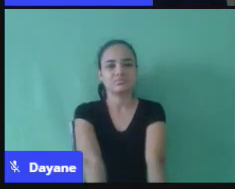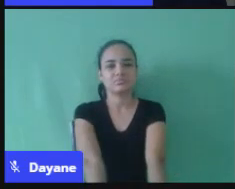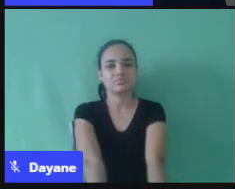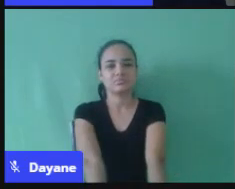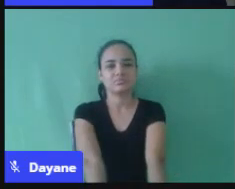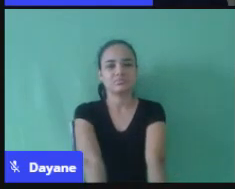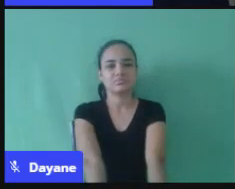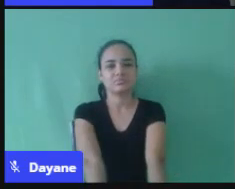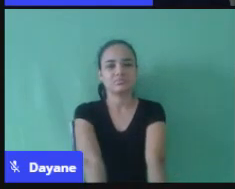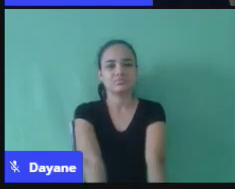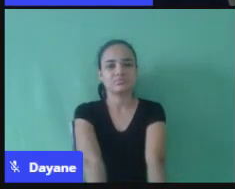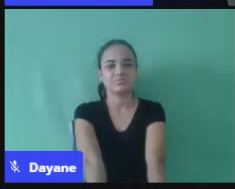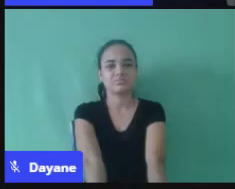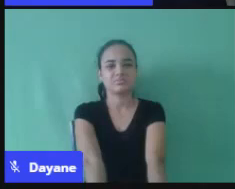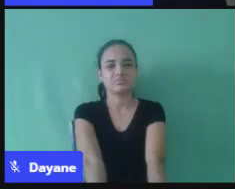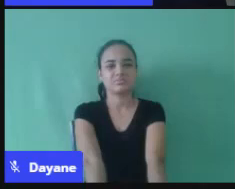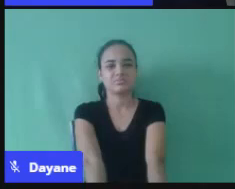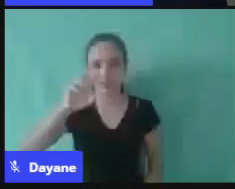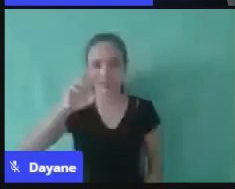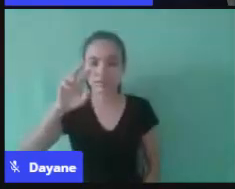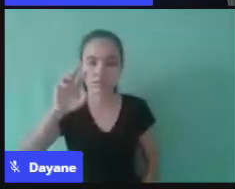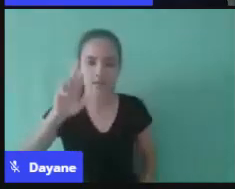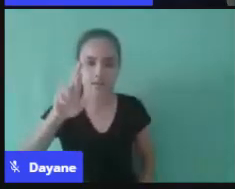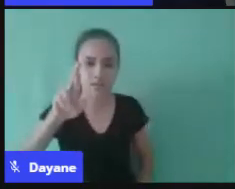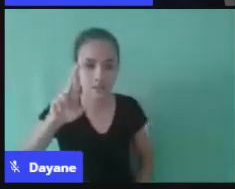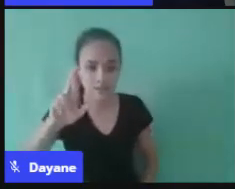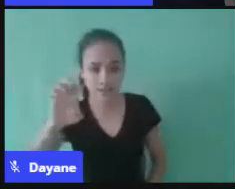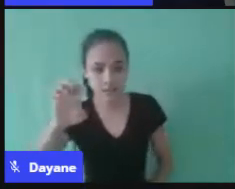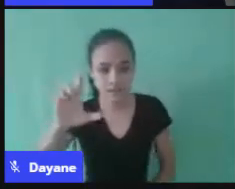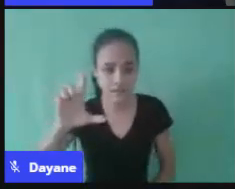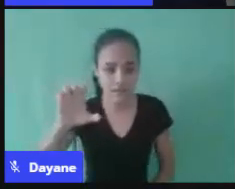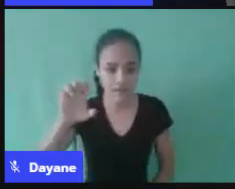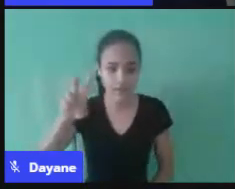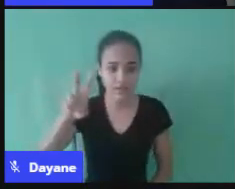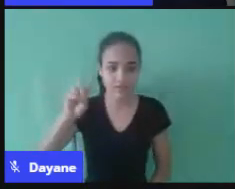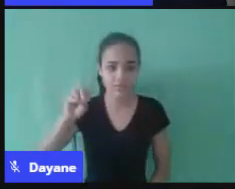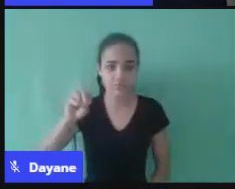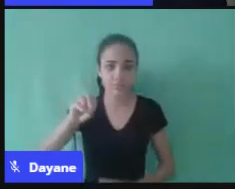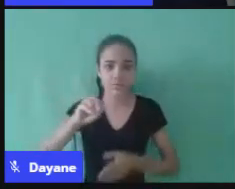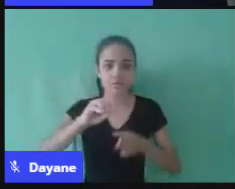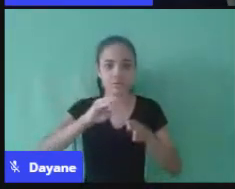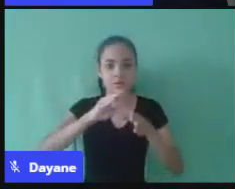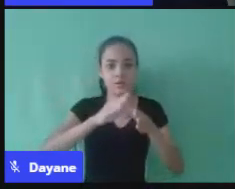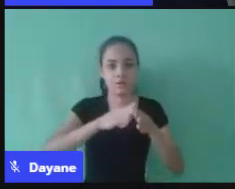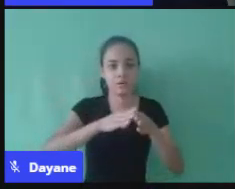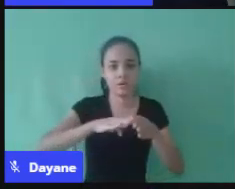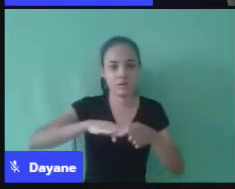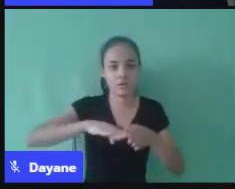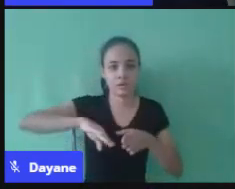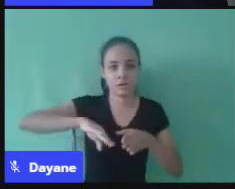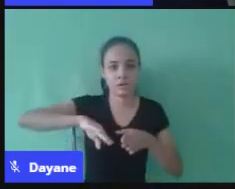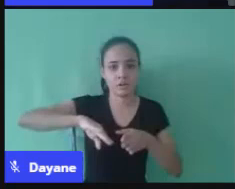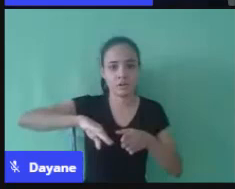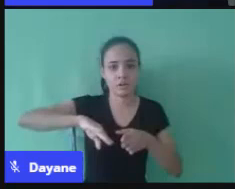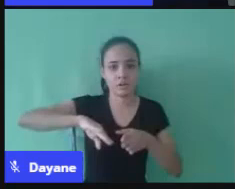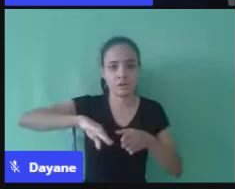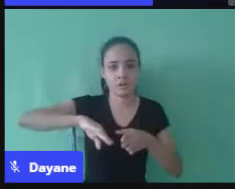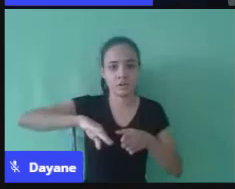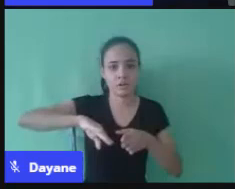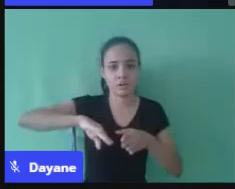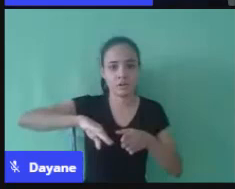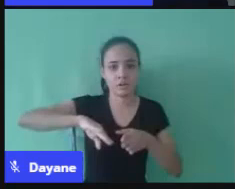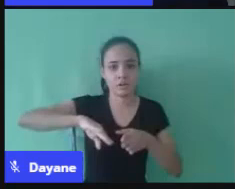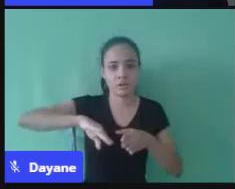definições de relevos que são convencionais, né? Nós temos o planalto, a planície, as